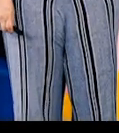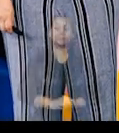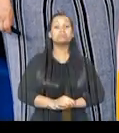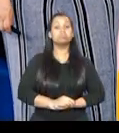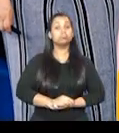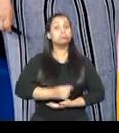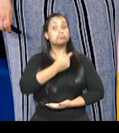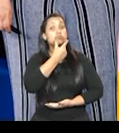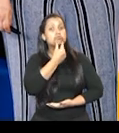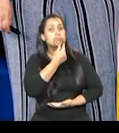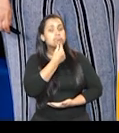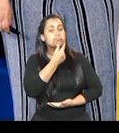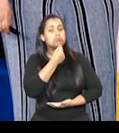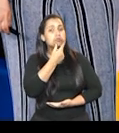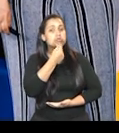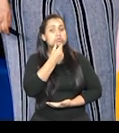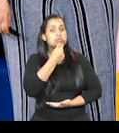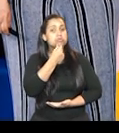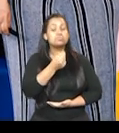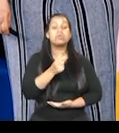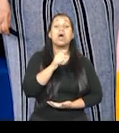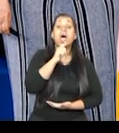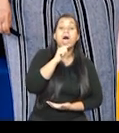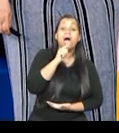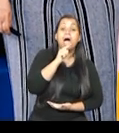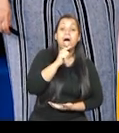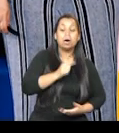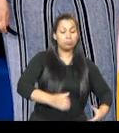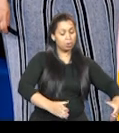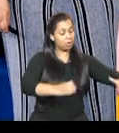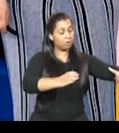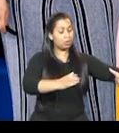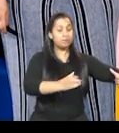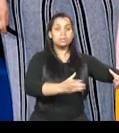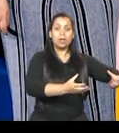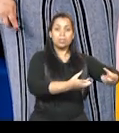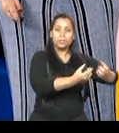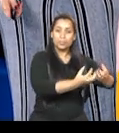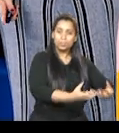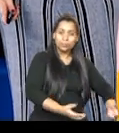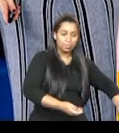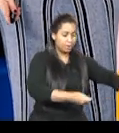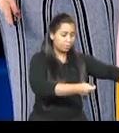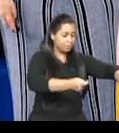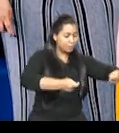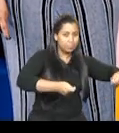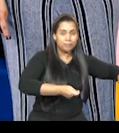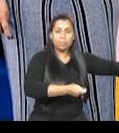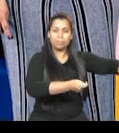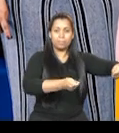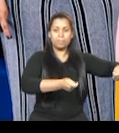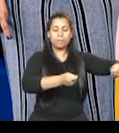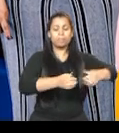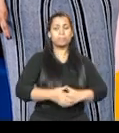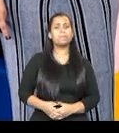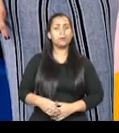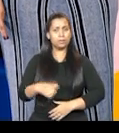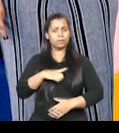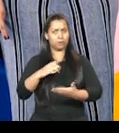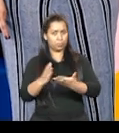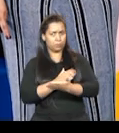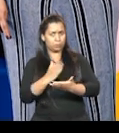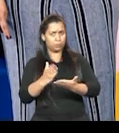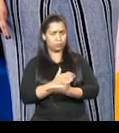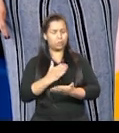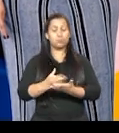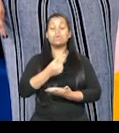O menino que carregava água na peneira. Tem um livro sobre águas e meninos. Gostei mais de